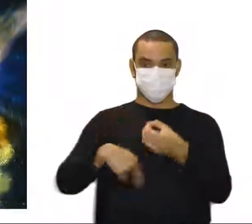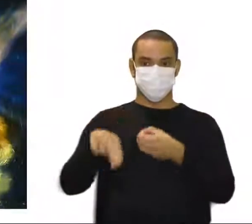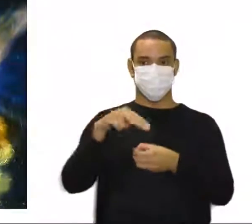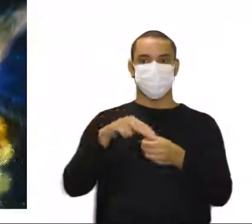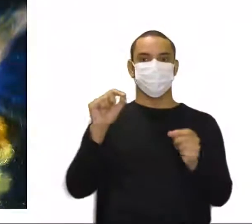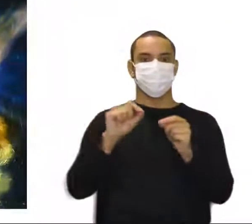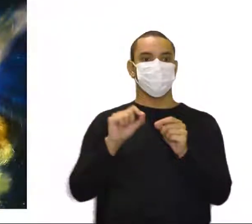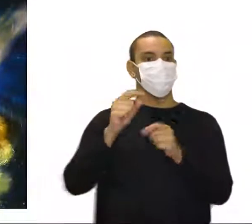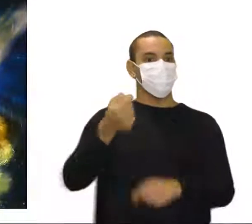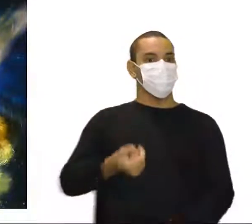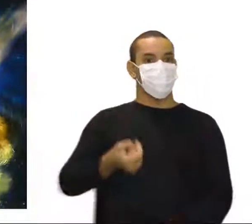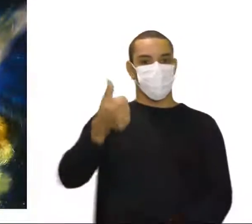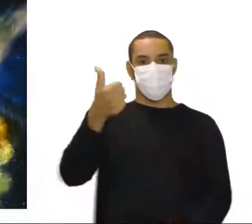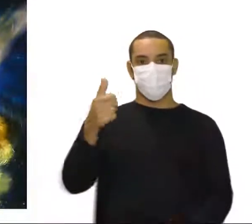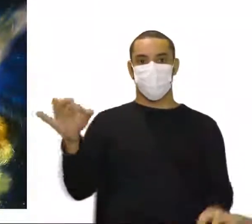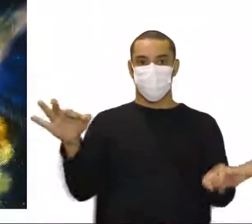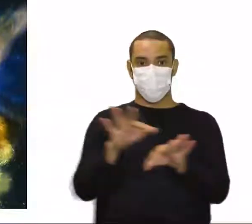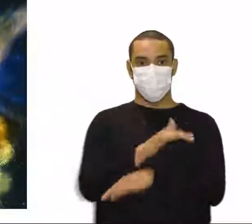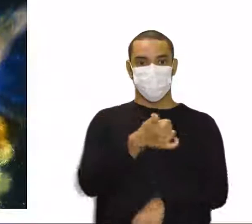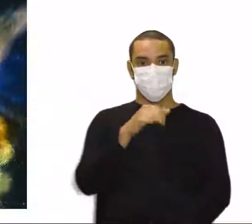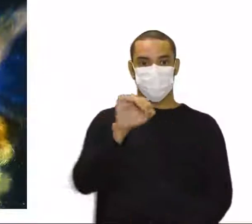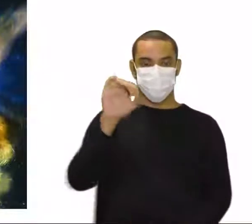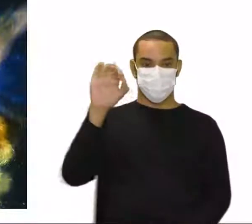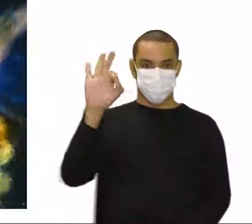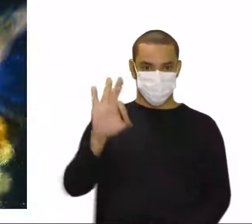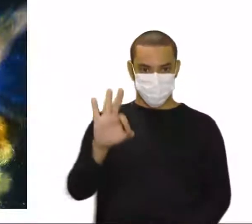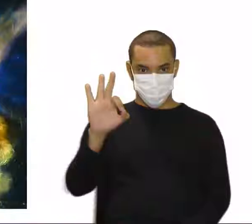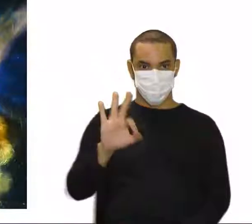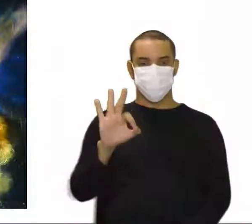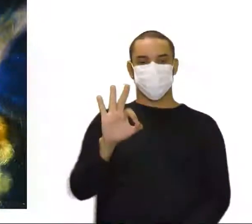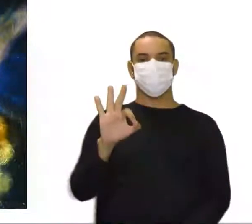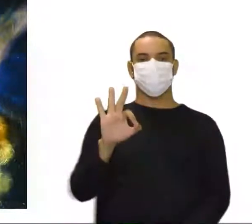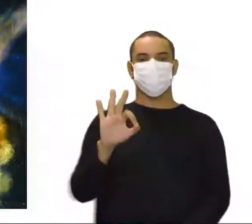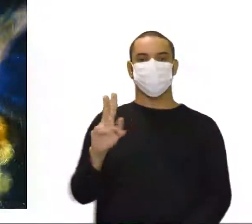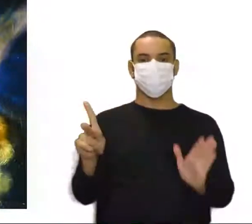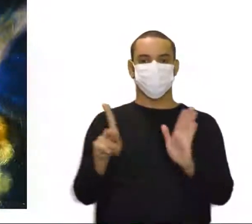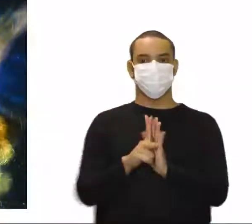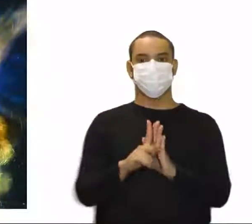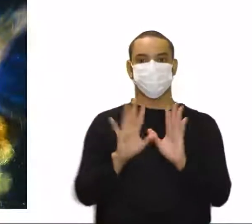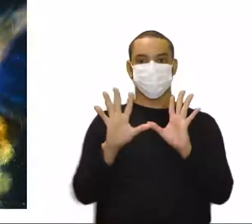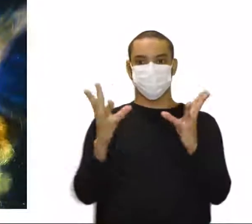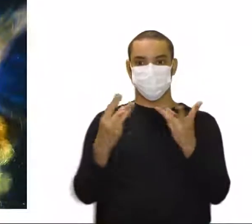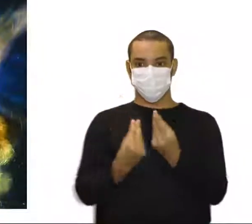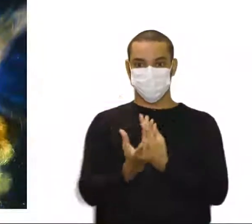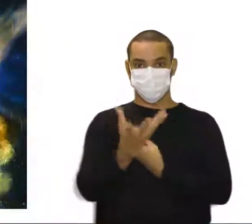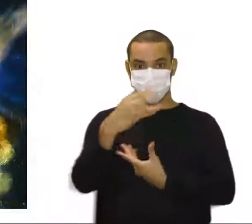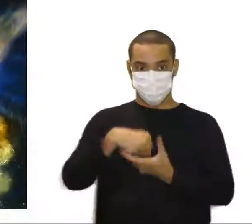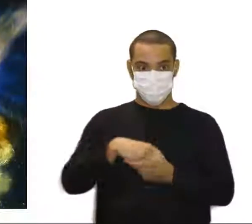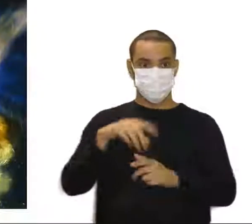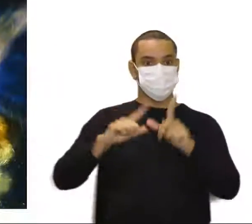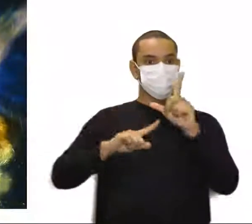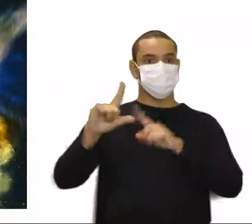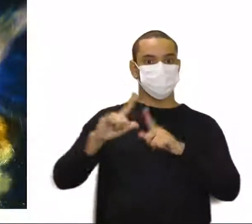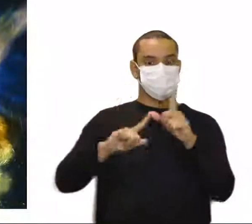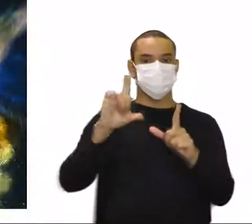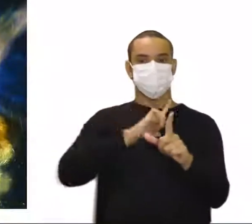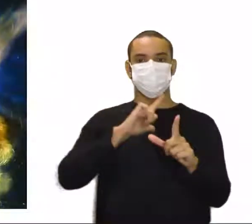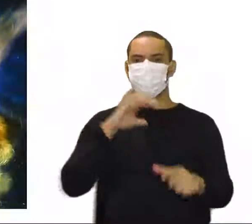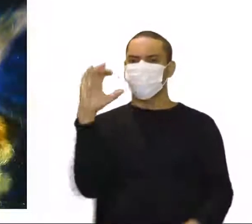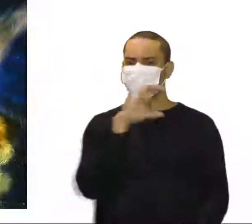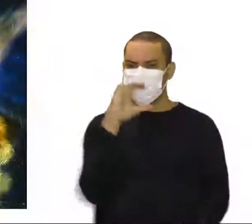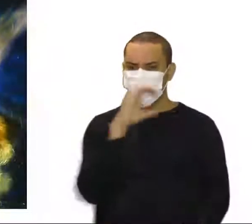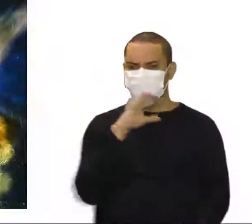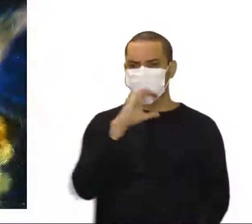feitas quase que inteiramente de nêutrons, partículas subatômicas não carregadas. Essas estrelas que giram muito